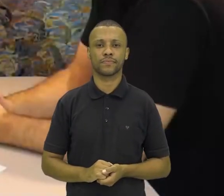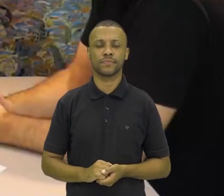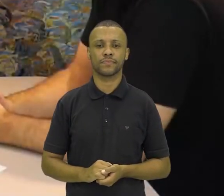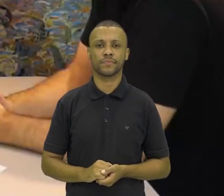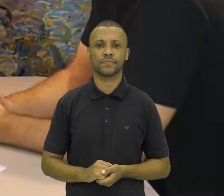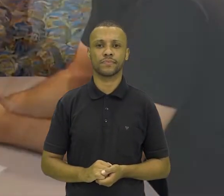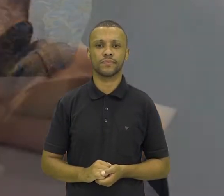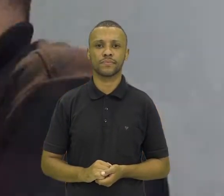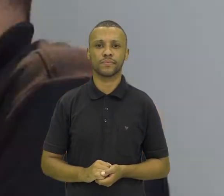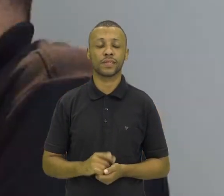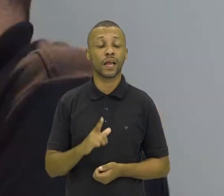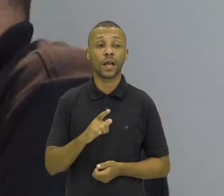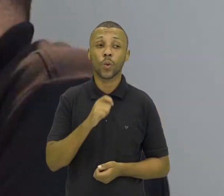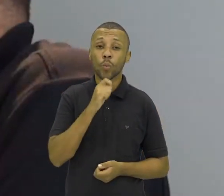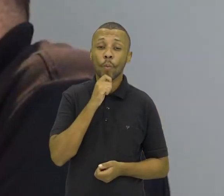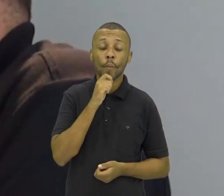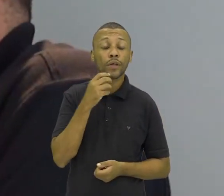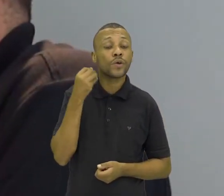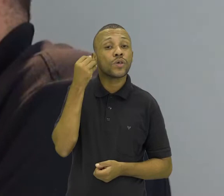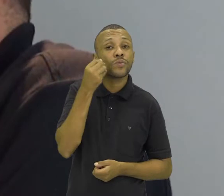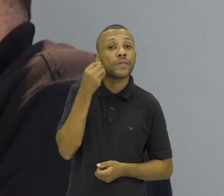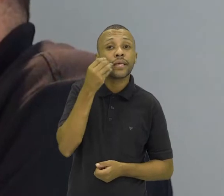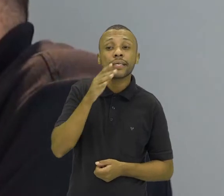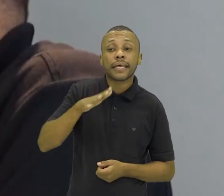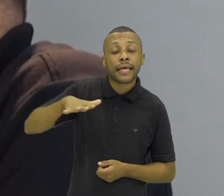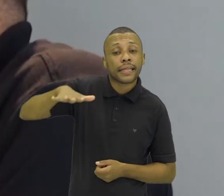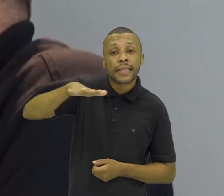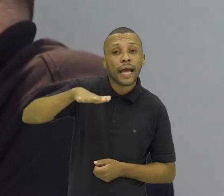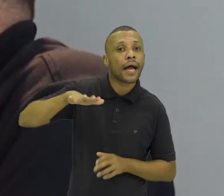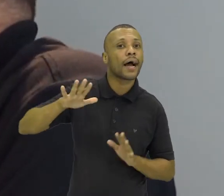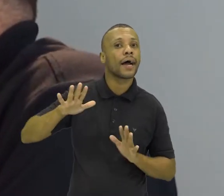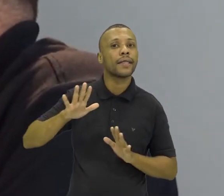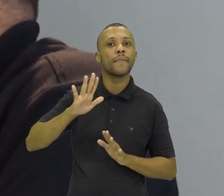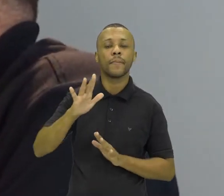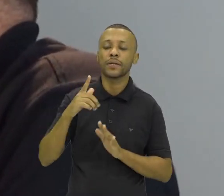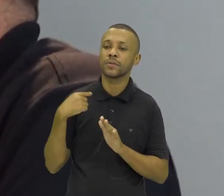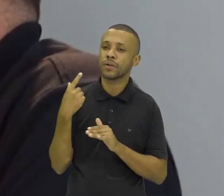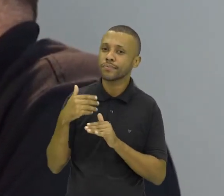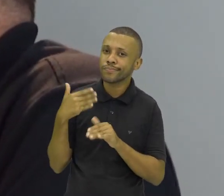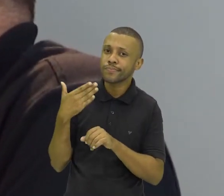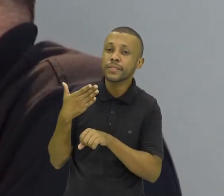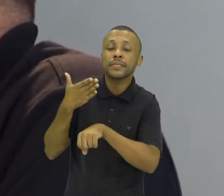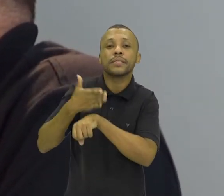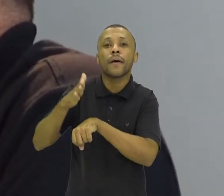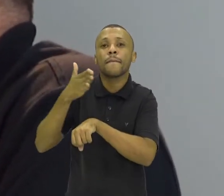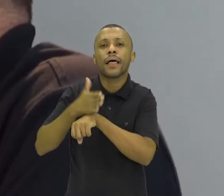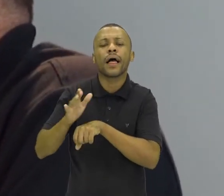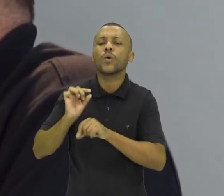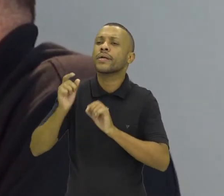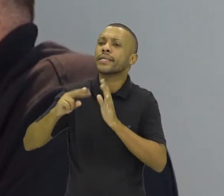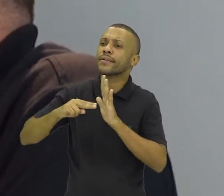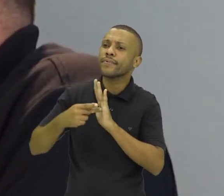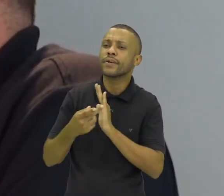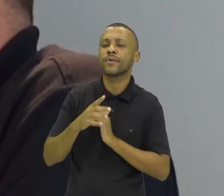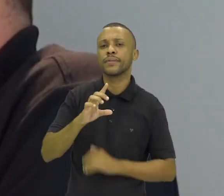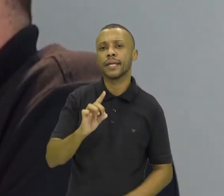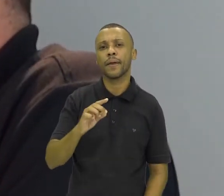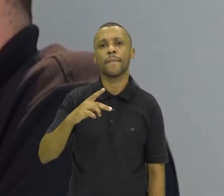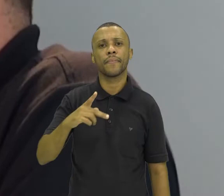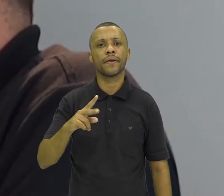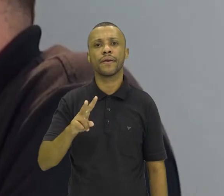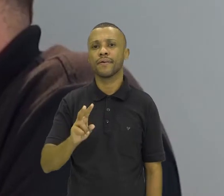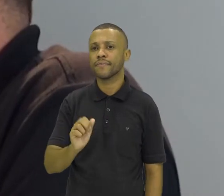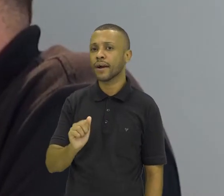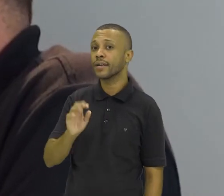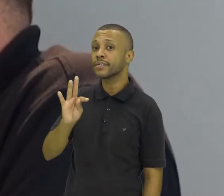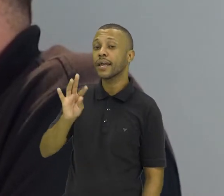de não ter ciência mesmo, né? E aí você vai deixando, quando você vai correr atrás... Explicando o que é o DPVAT, para